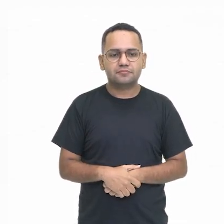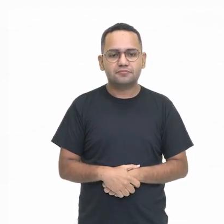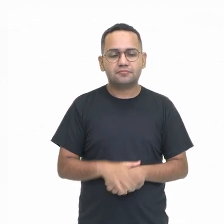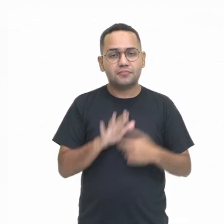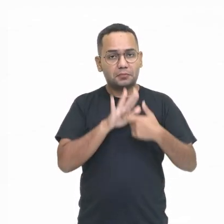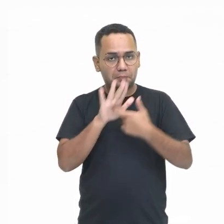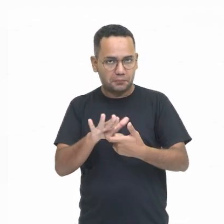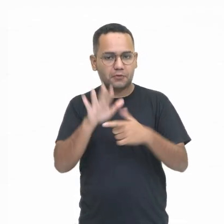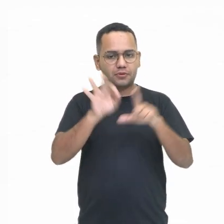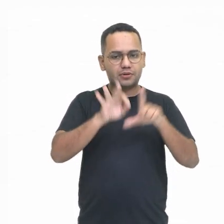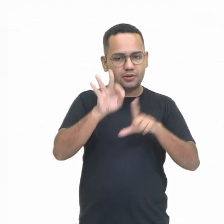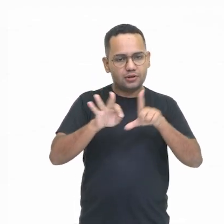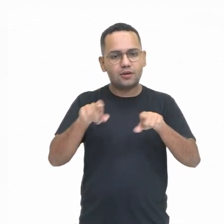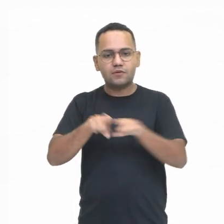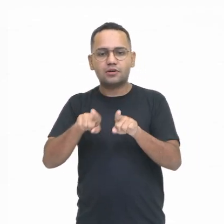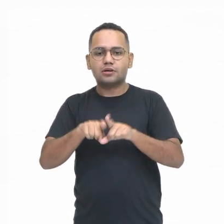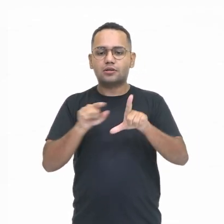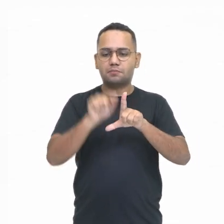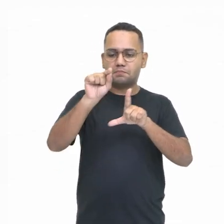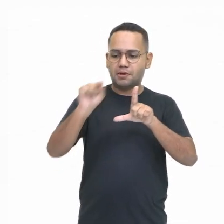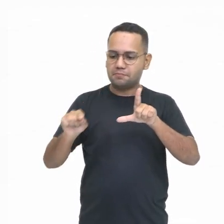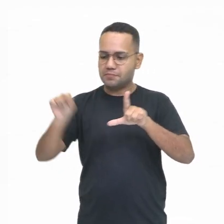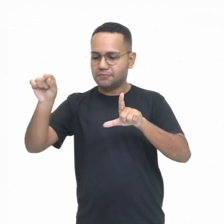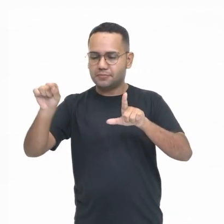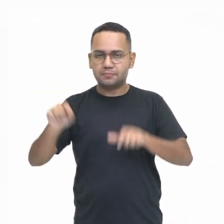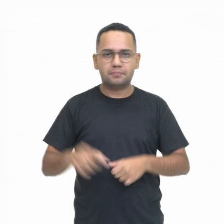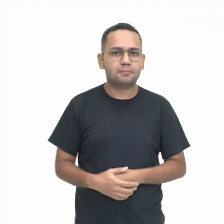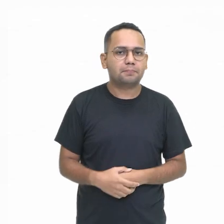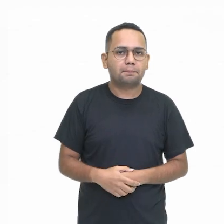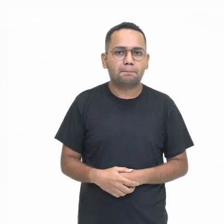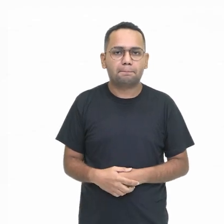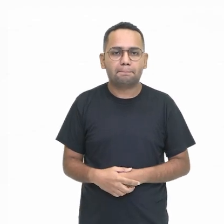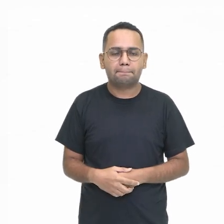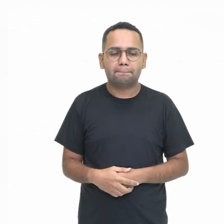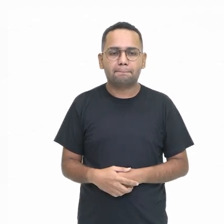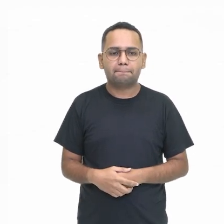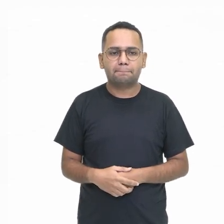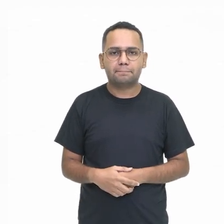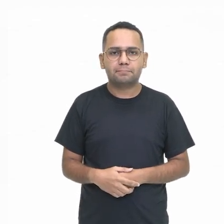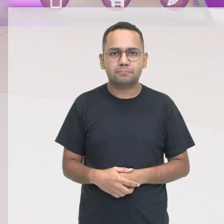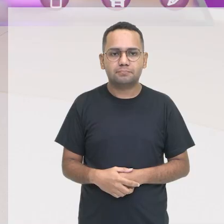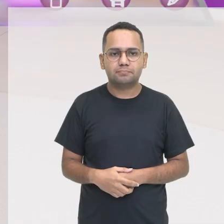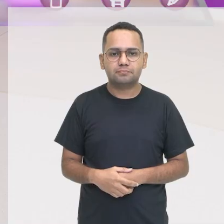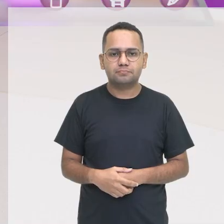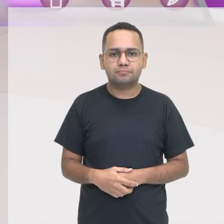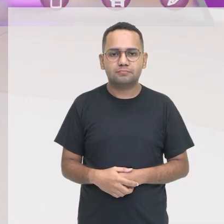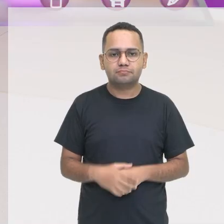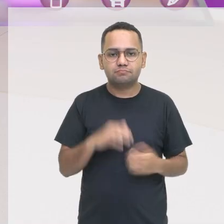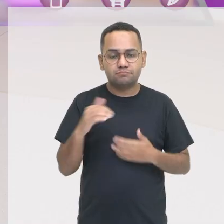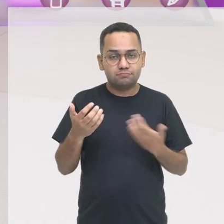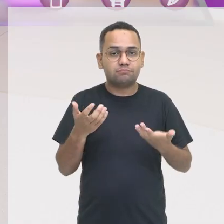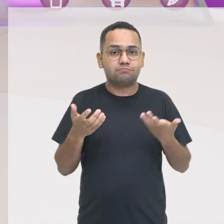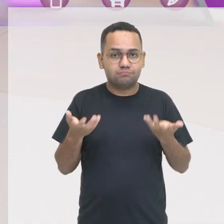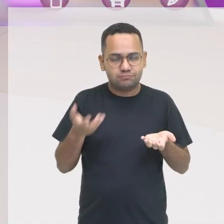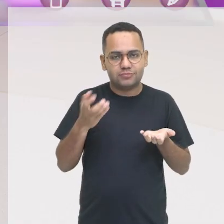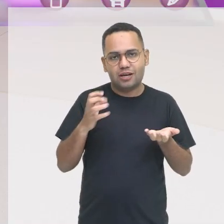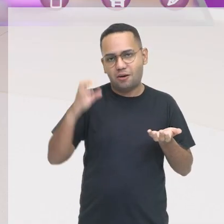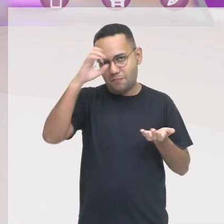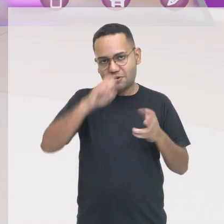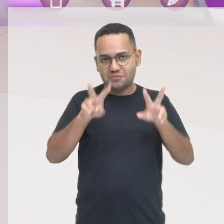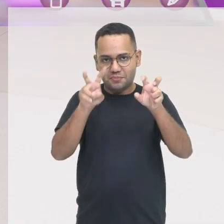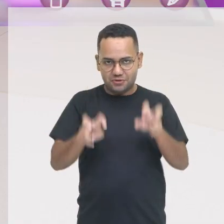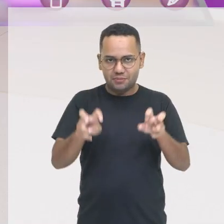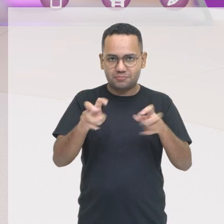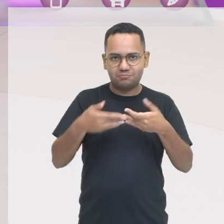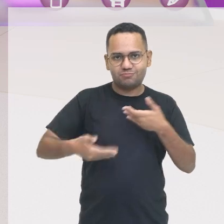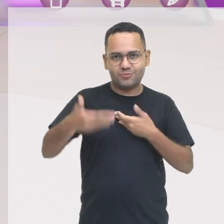representações gráficas, crescimento e decrescimento de uma função. Muito bem, alunos, sei que você quer aprender um pouco mais sobre